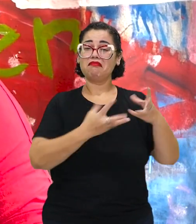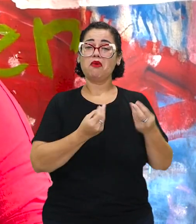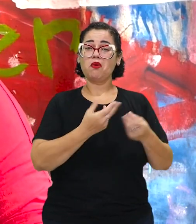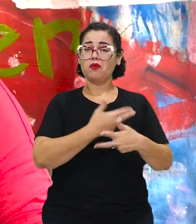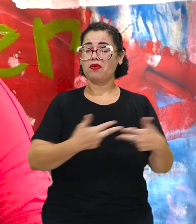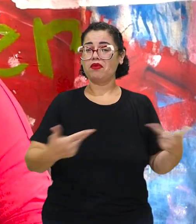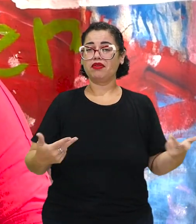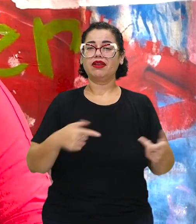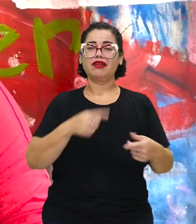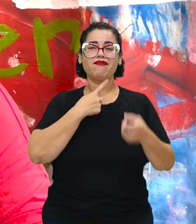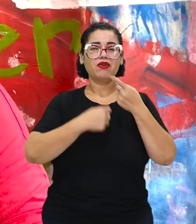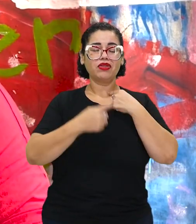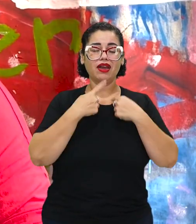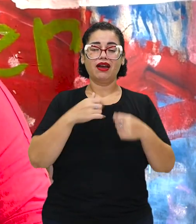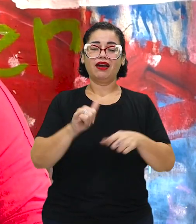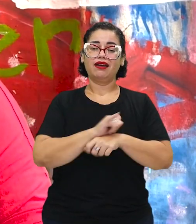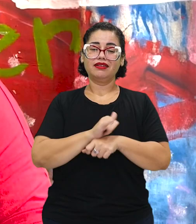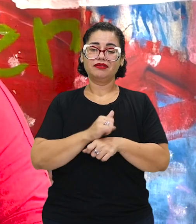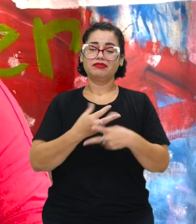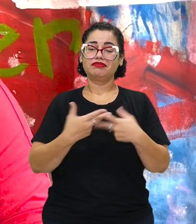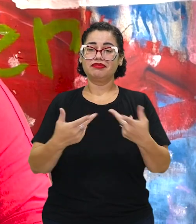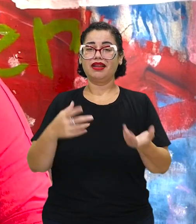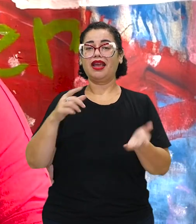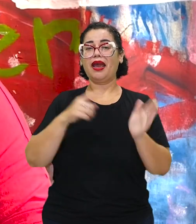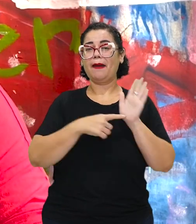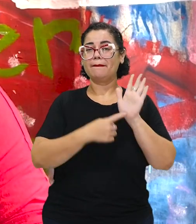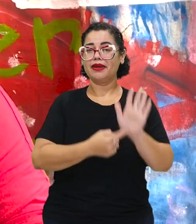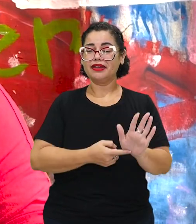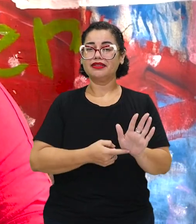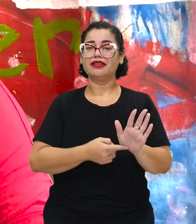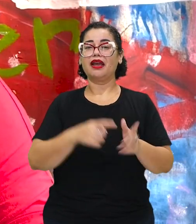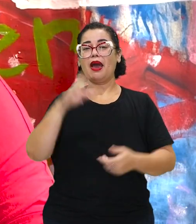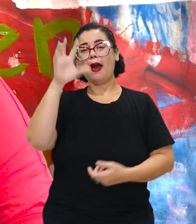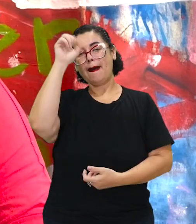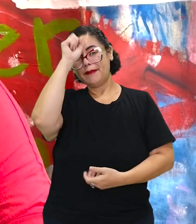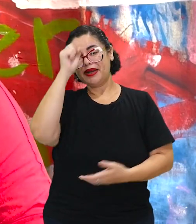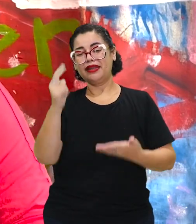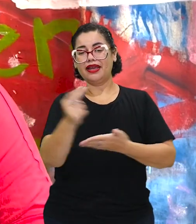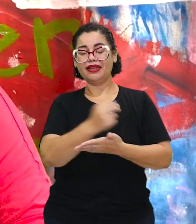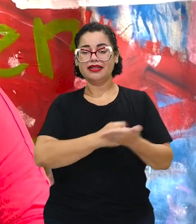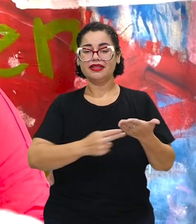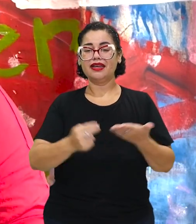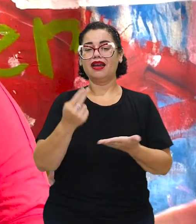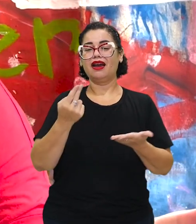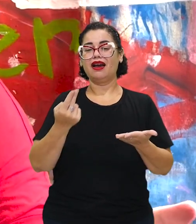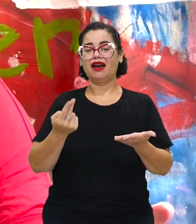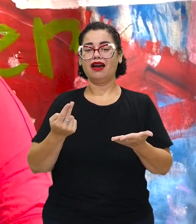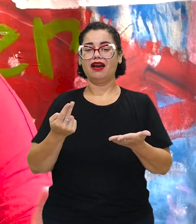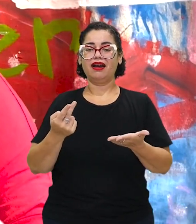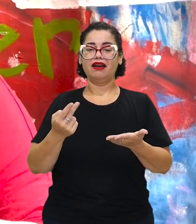E aí ficam com vontade, muitas vezes, de aprender a desenhar o